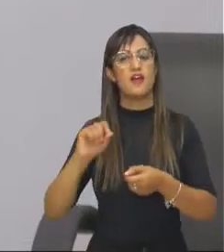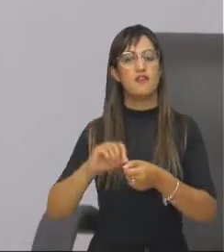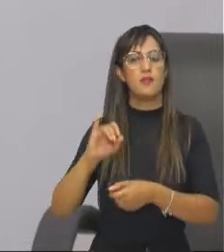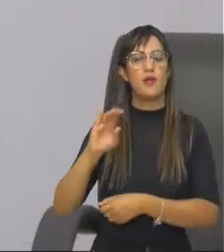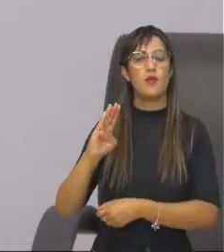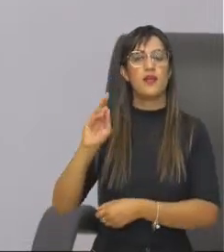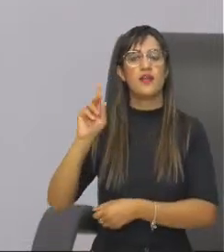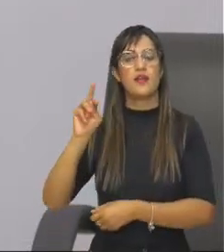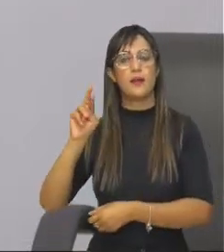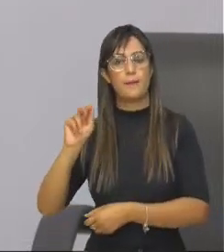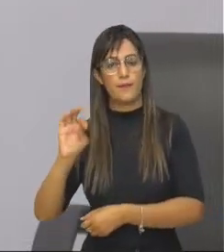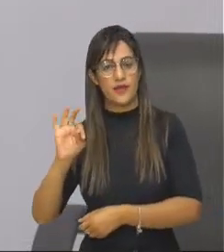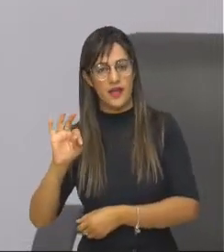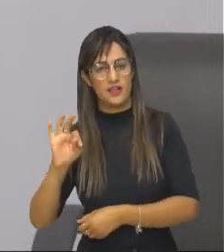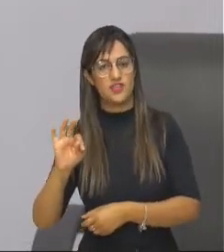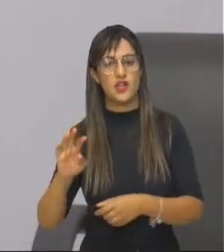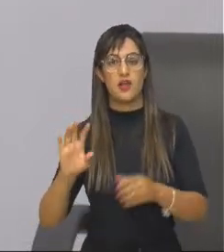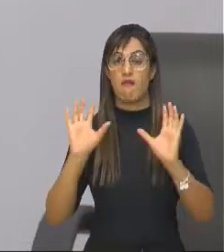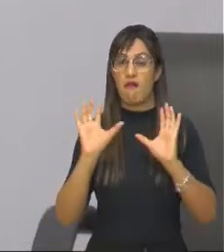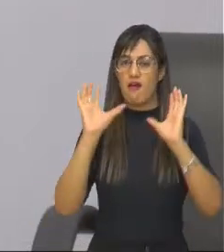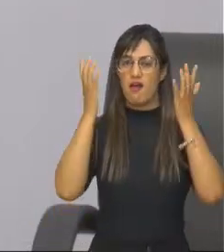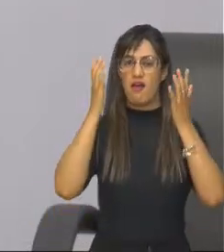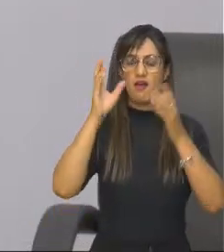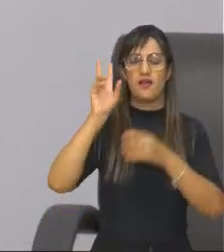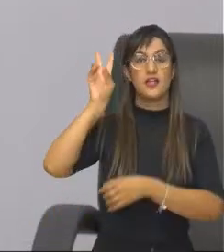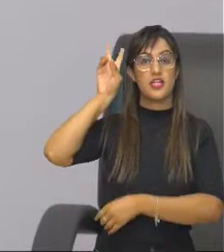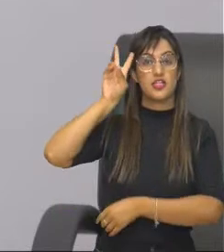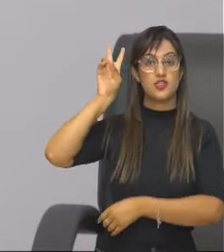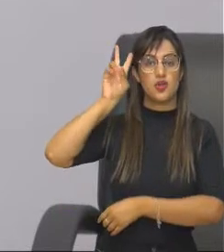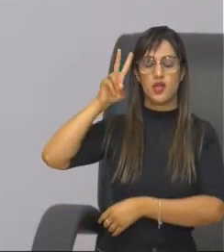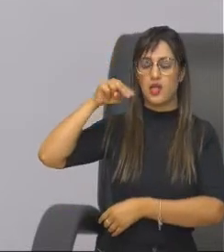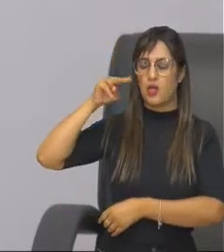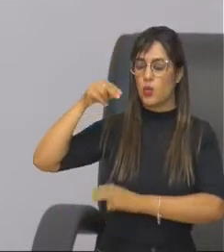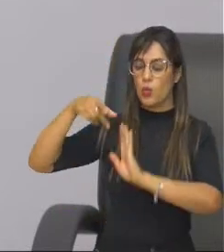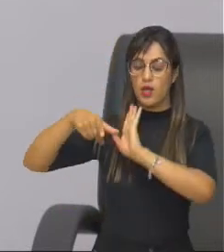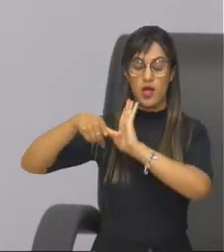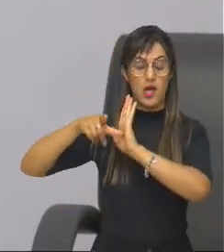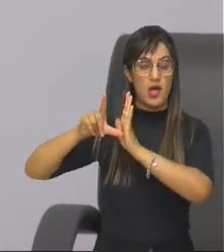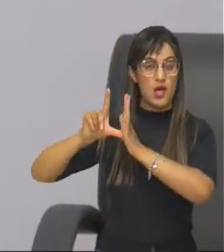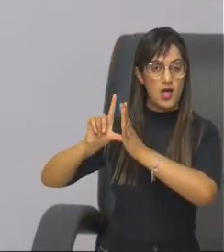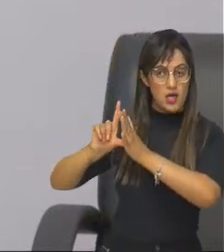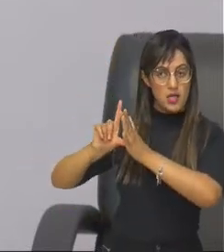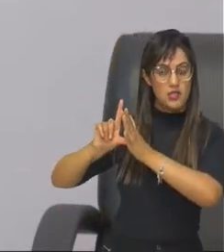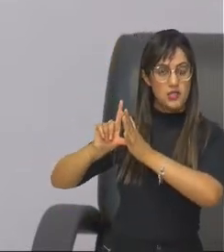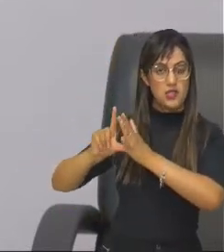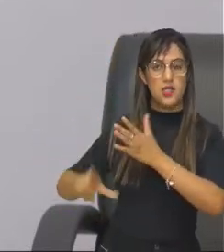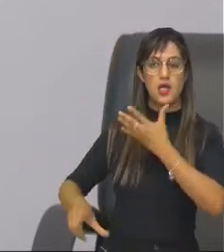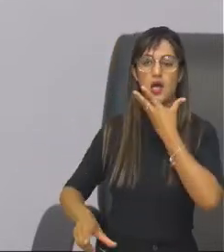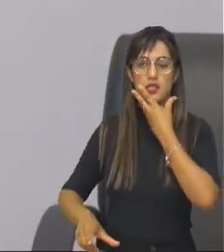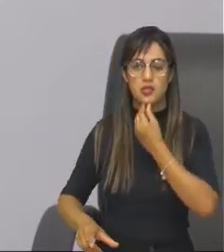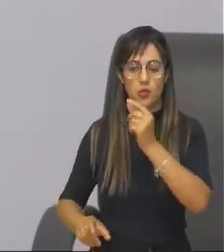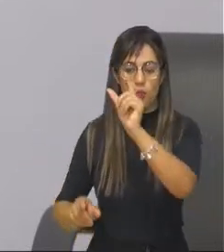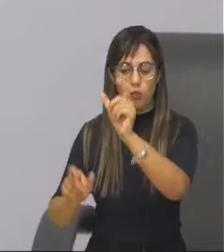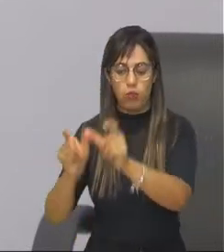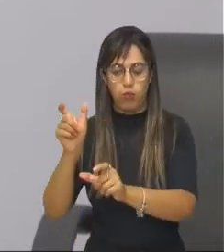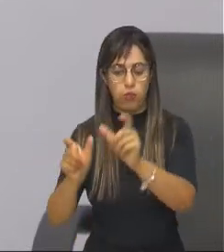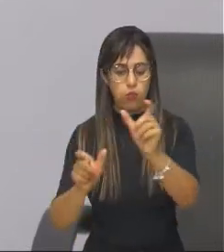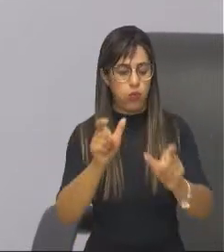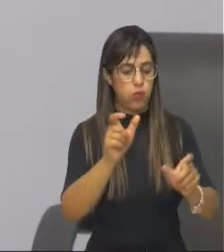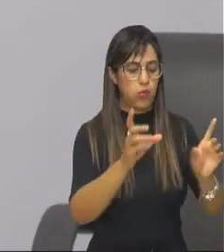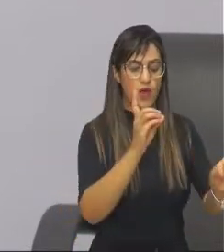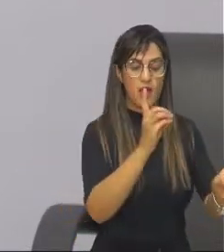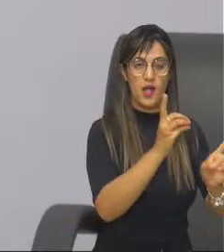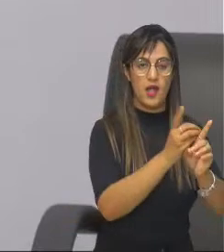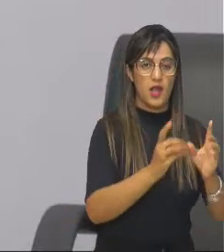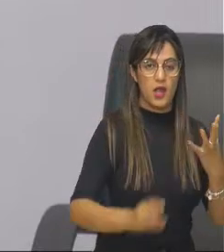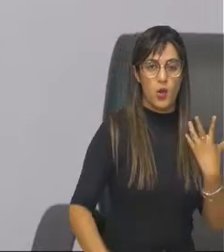João Nery. E por conta desse evento histórico, né, que nunca antes tantos homens trans e transmasculinidades se encontraram num local